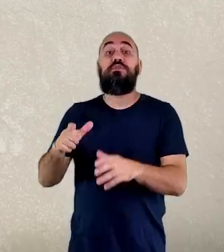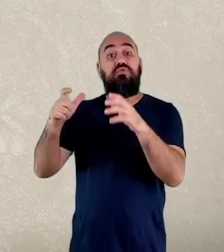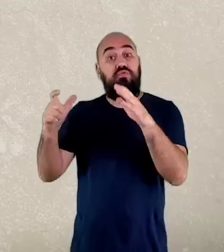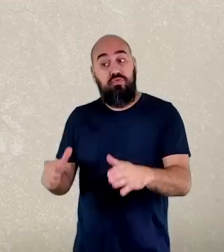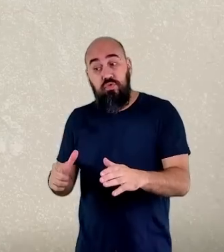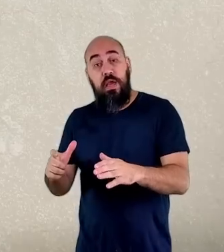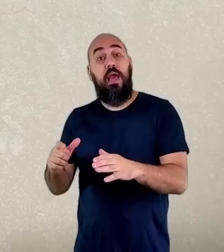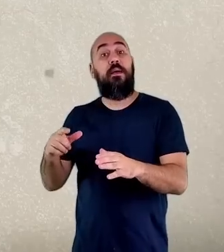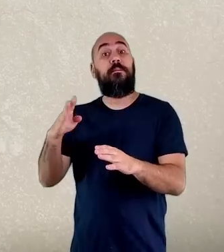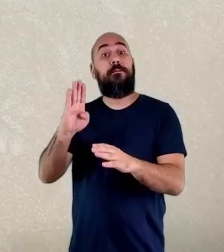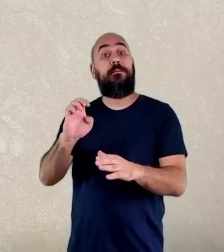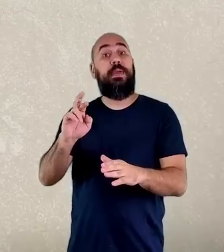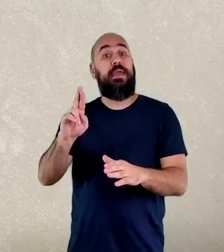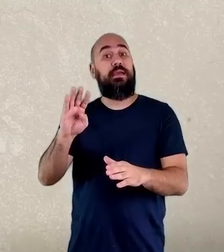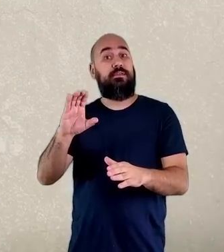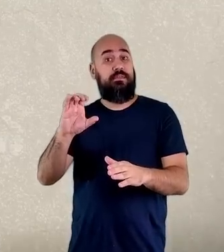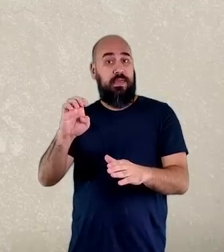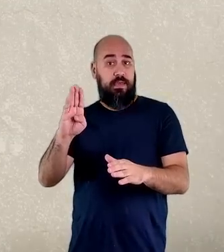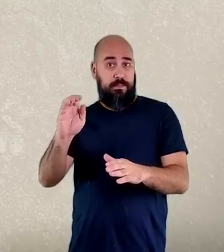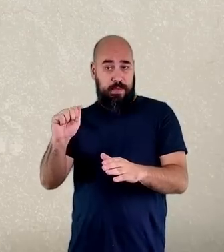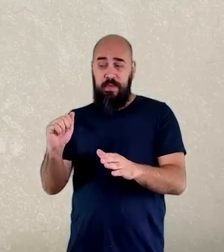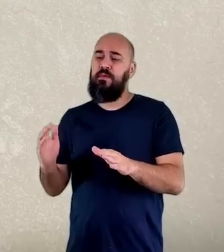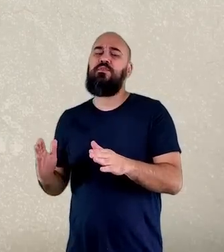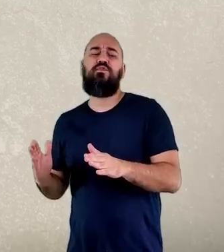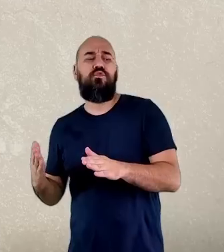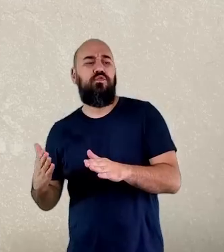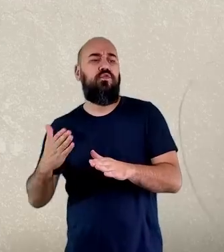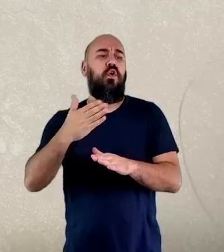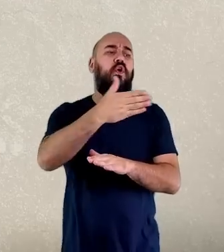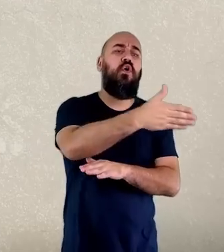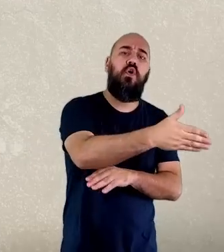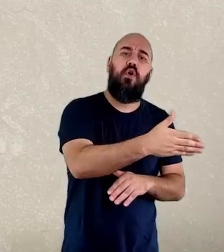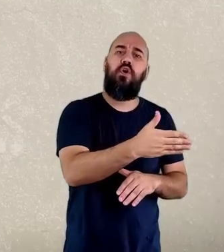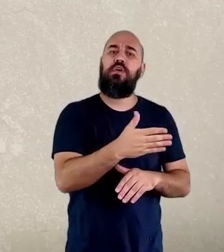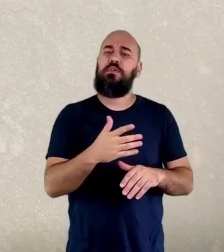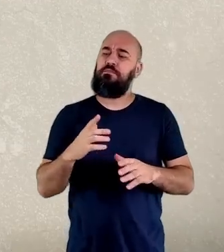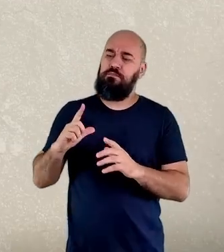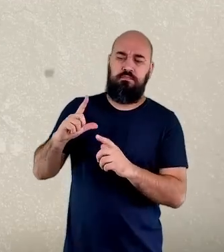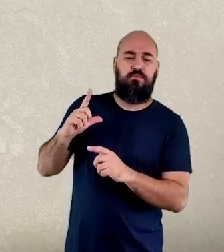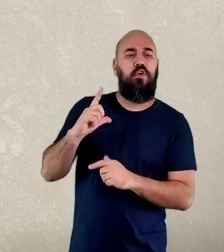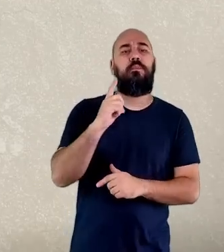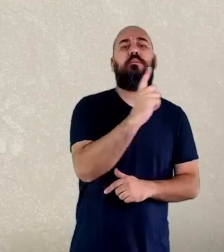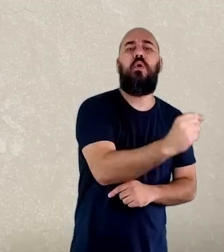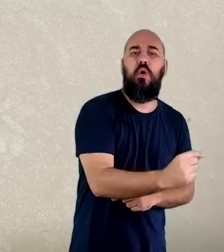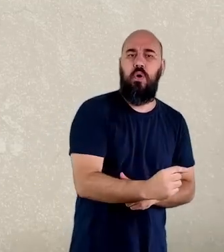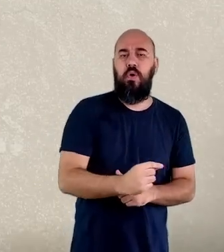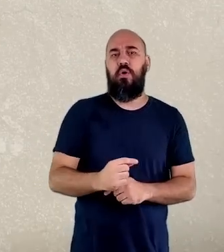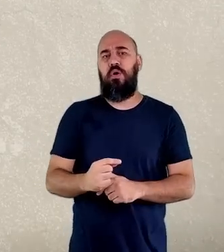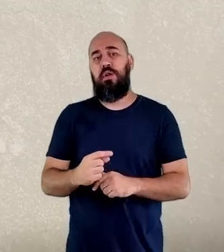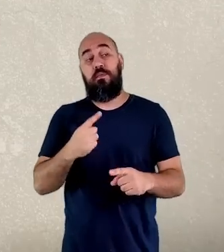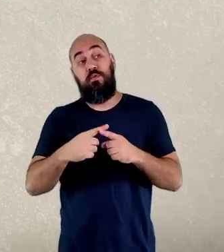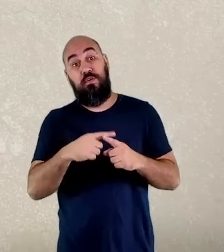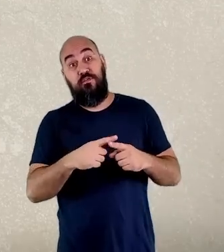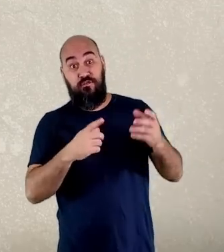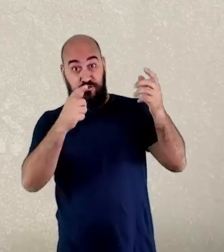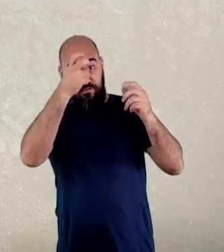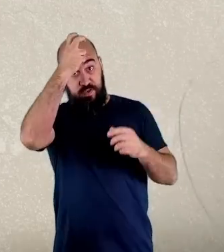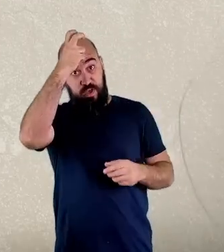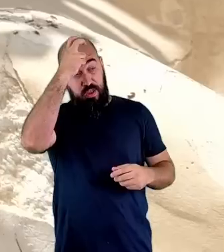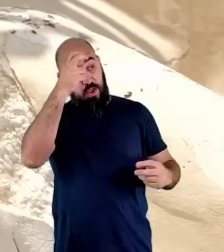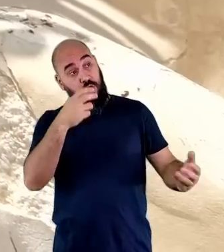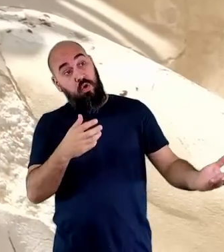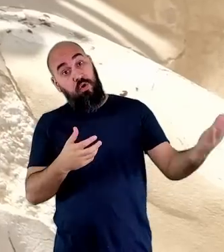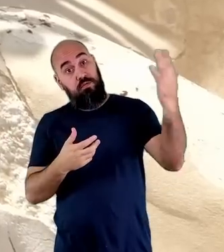Israel levaram seu pai Jacó, os filhinhos e as mulheres deles nas carretas que Faraó havia mandado para o